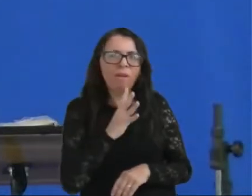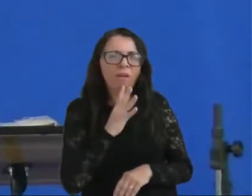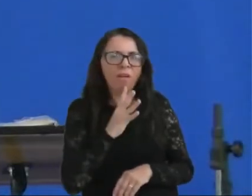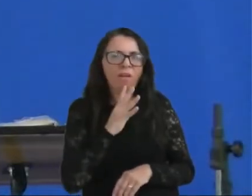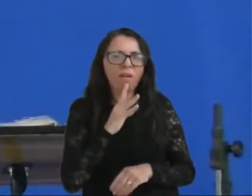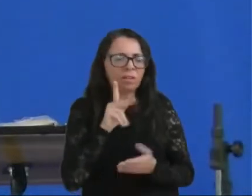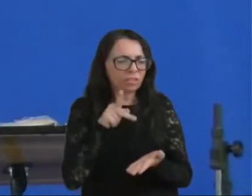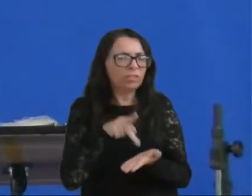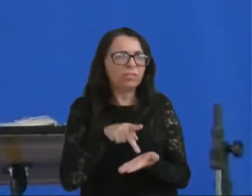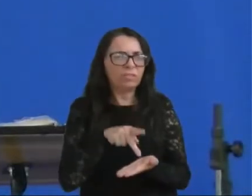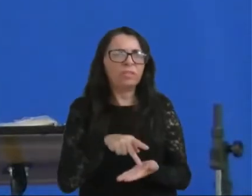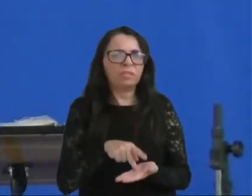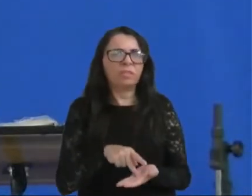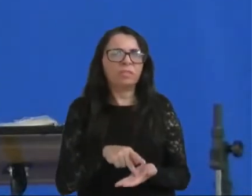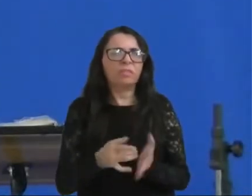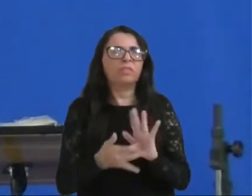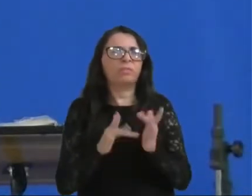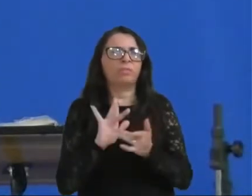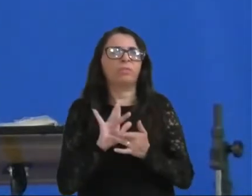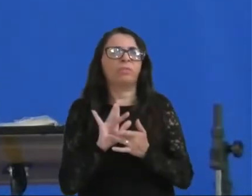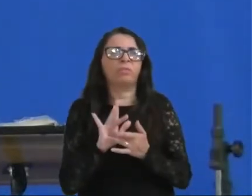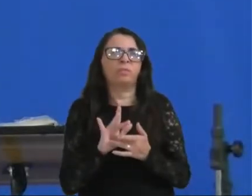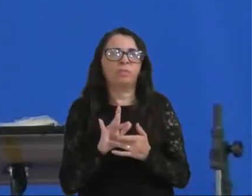doutrina, mas não tinha amor.